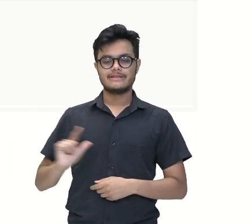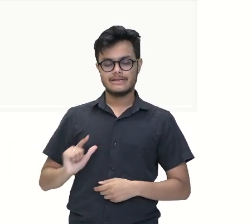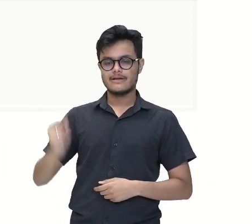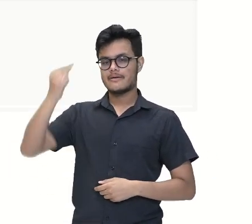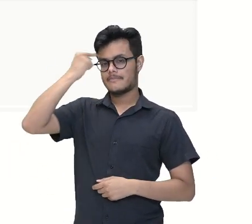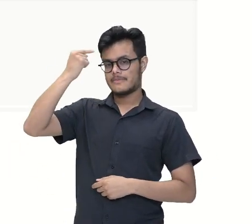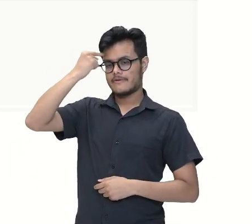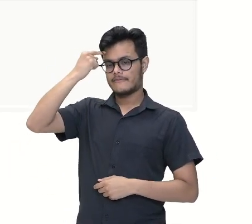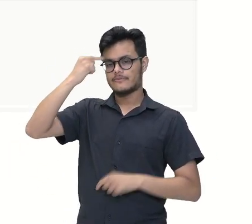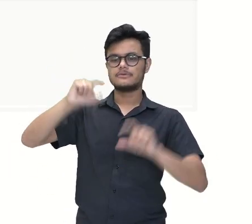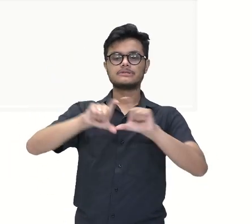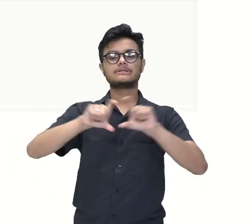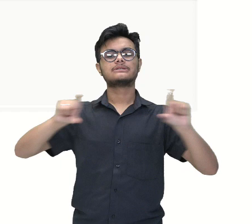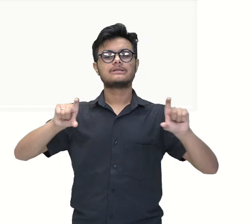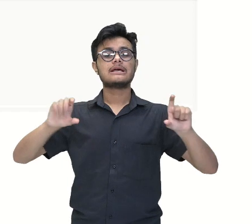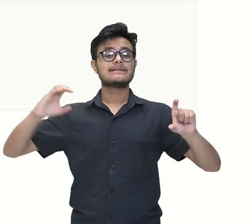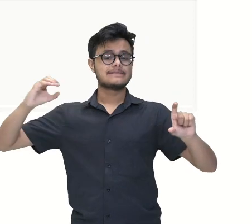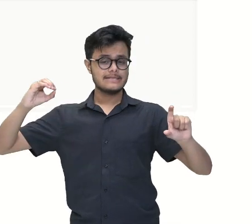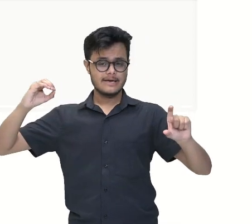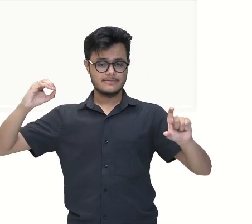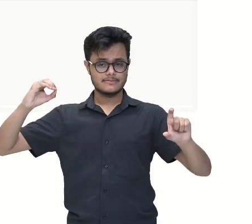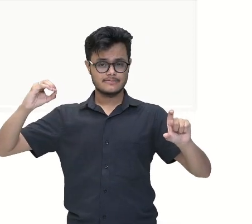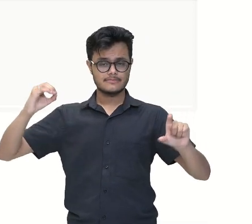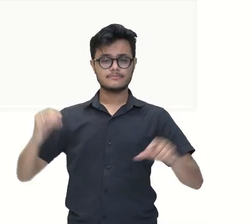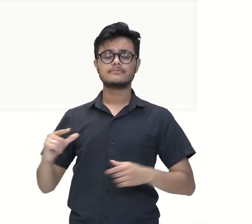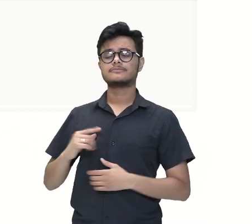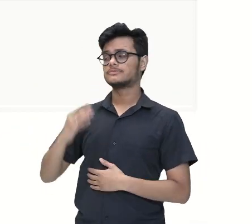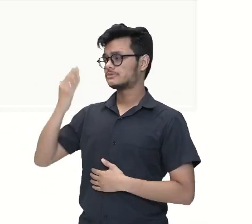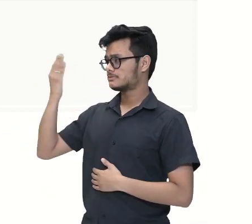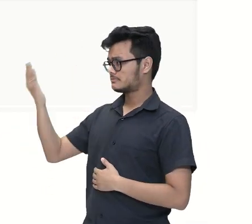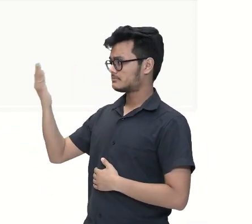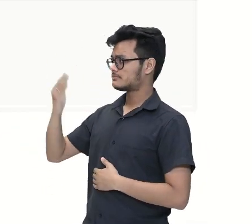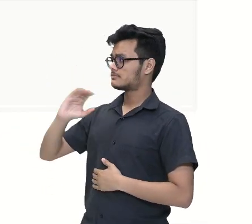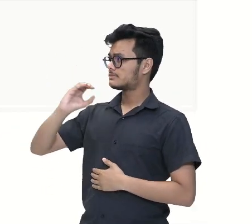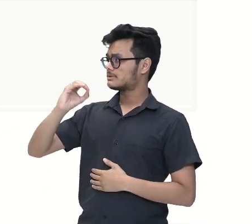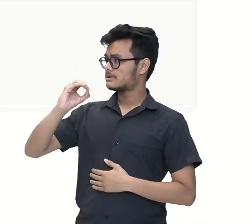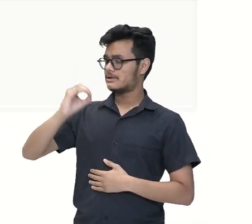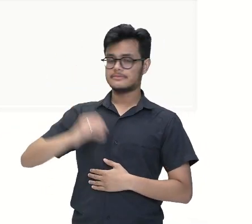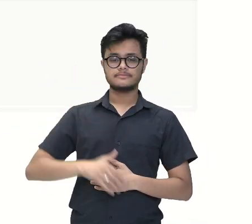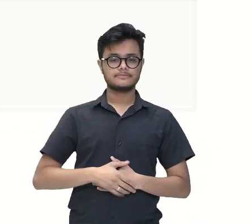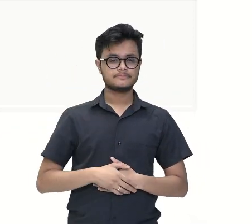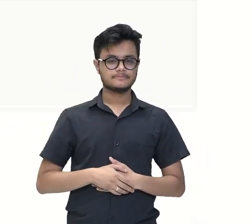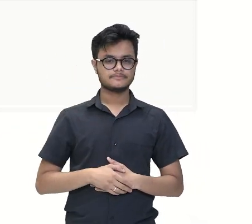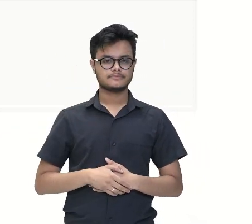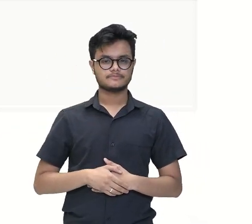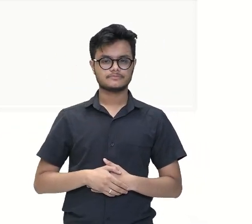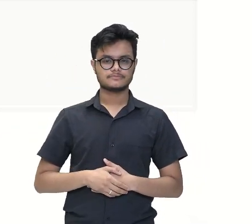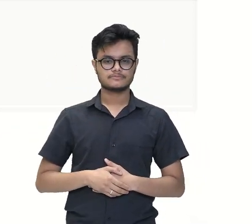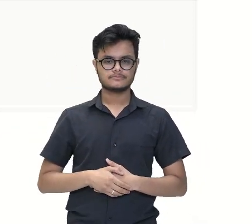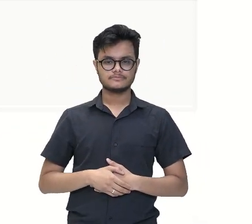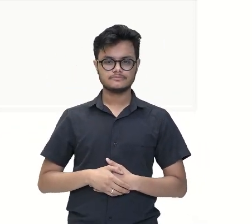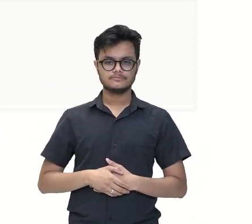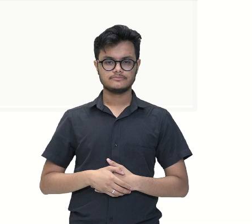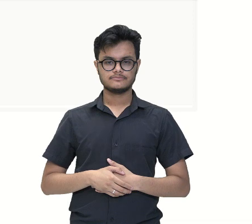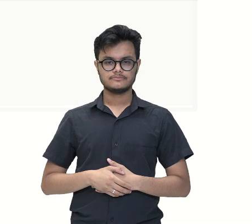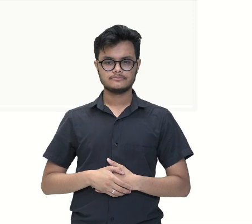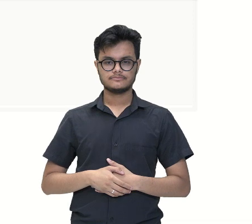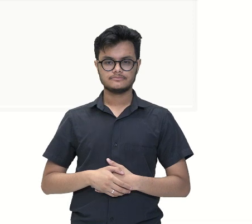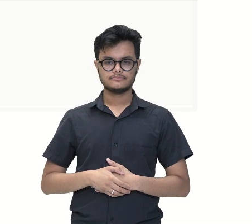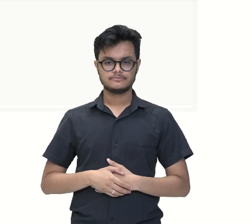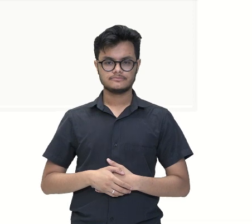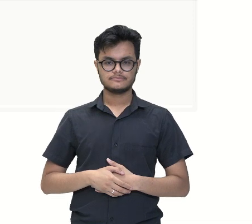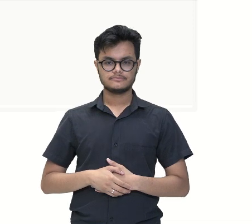essa função aqui e igualar a zero. Então eu vou ter x ao quadrado menos 6x